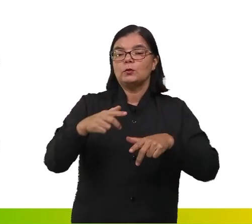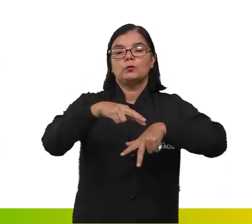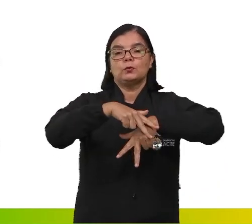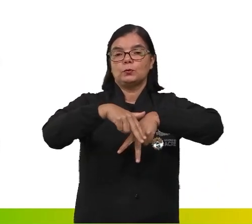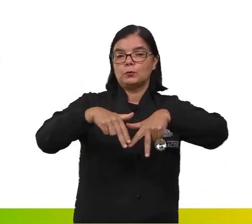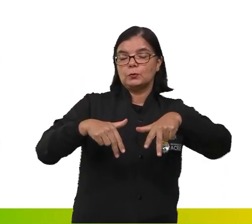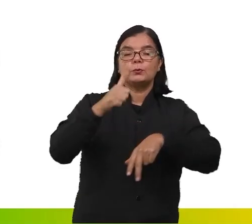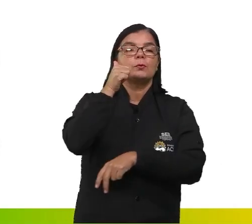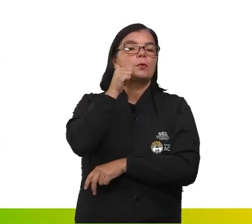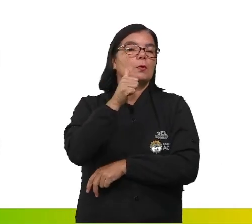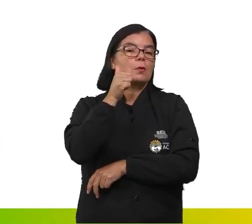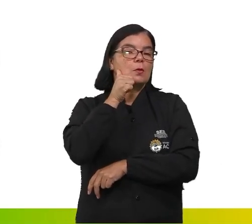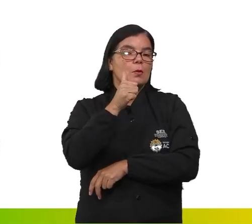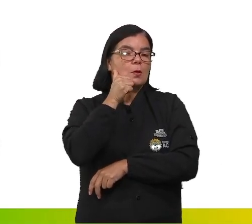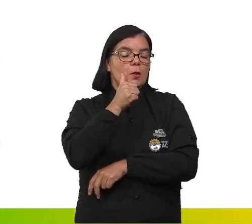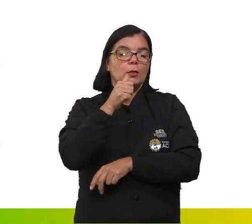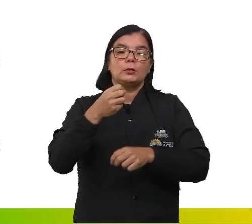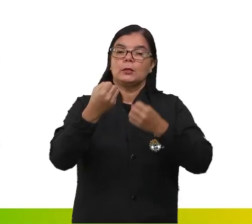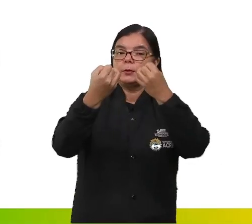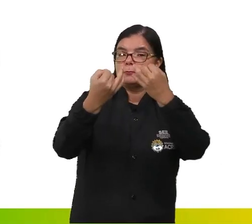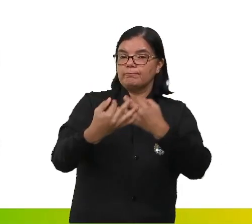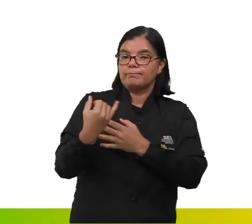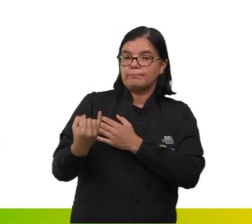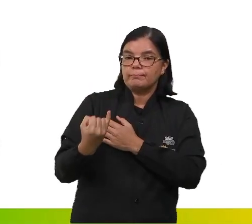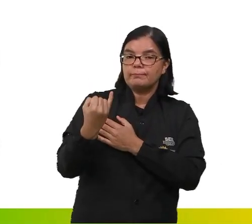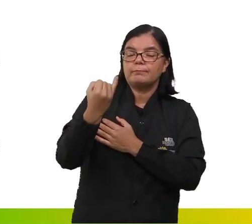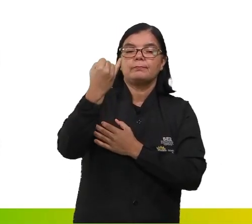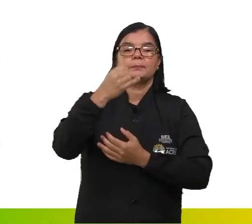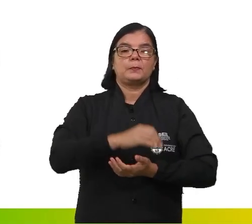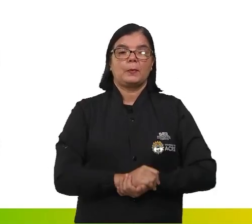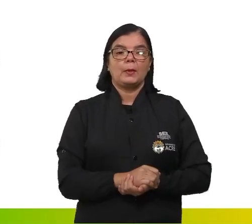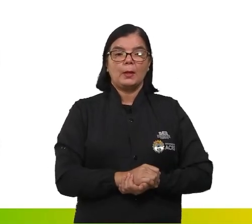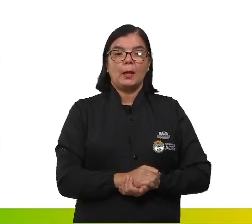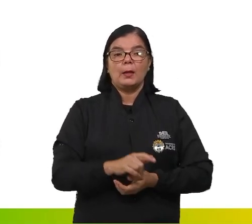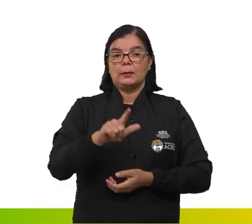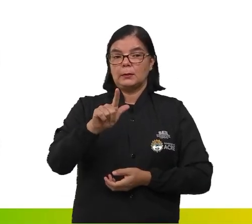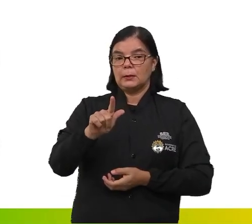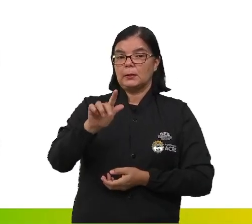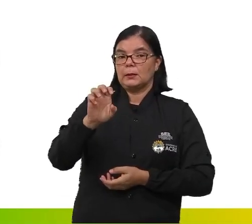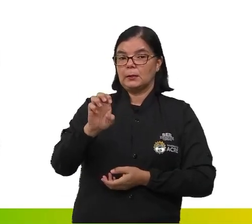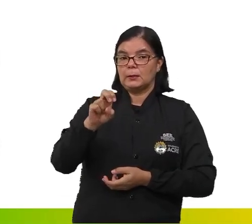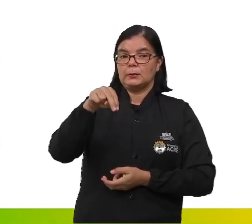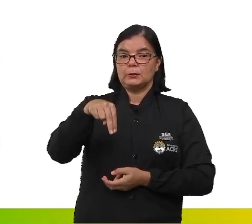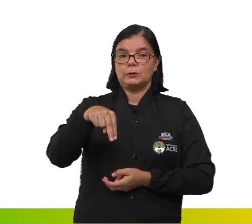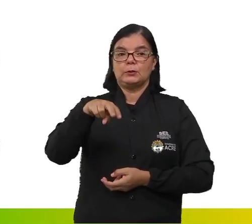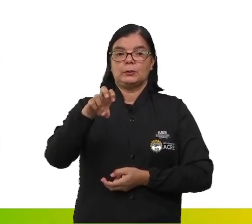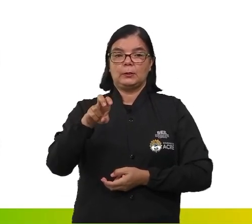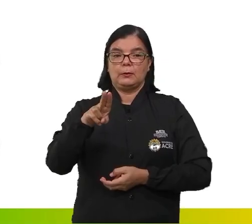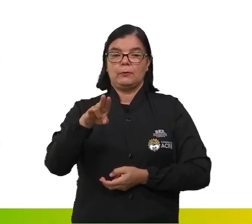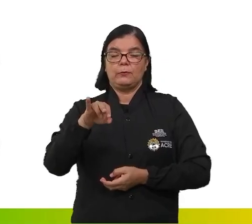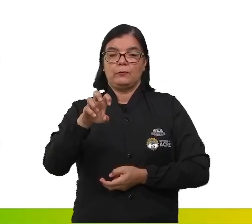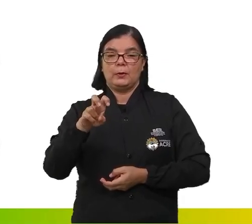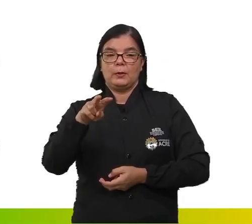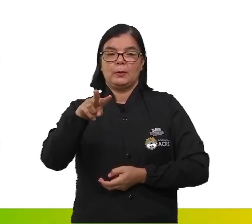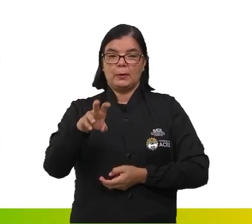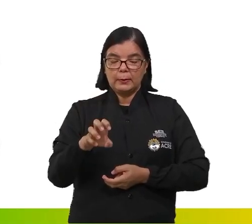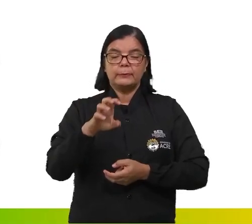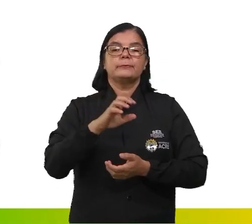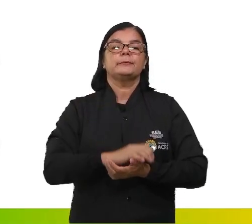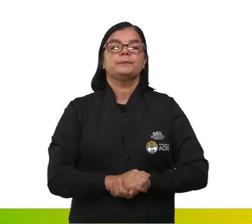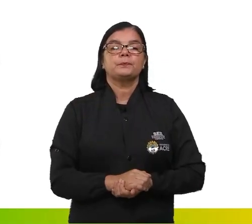gênero feminino, enfatizando a importância desse gênero. Aí nós temos a Genevieve